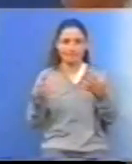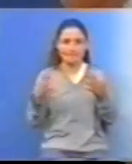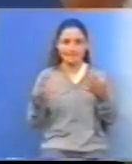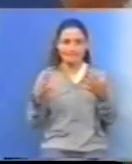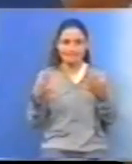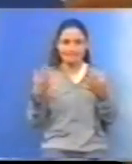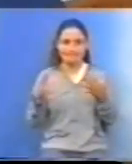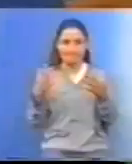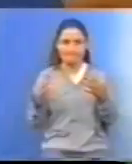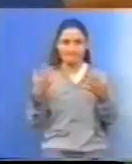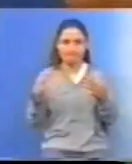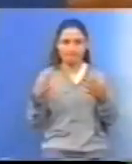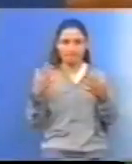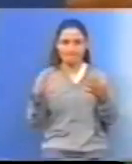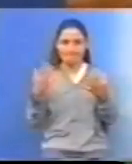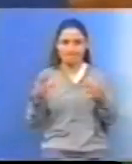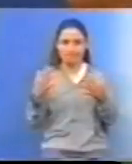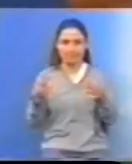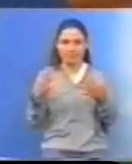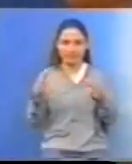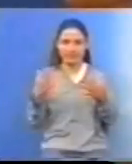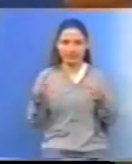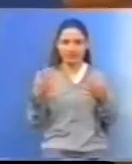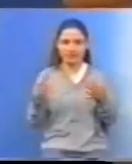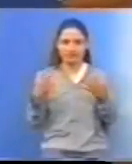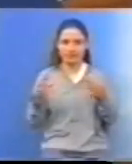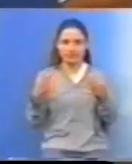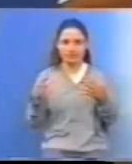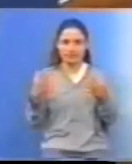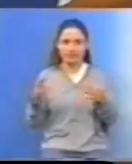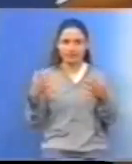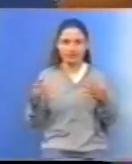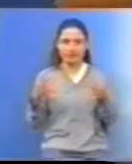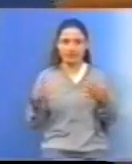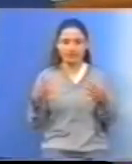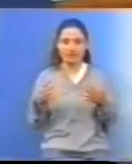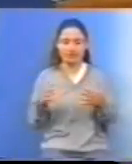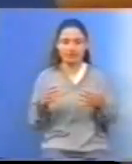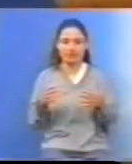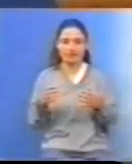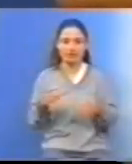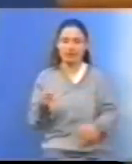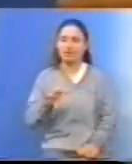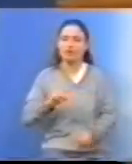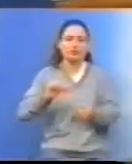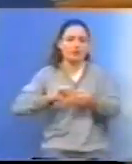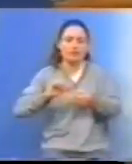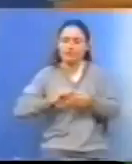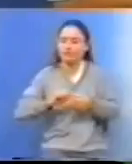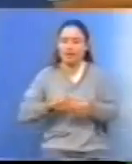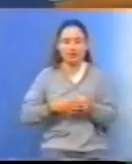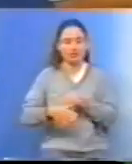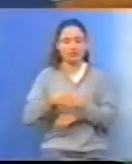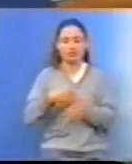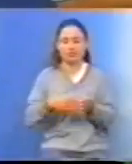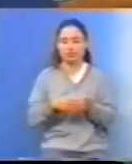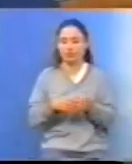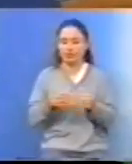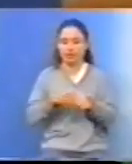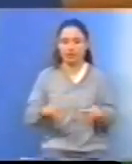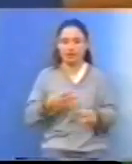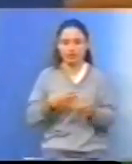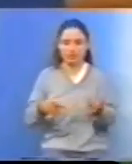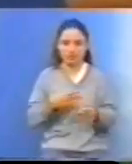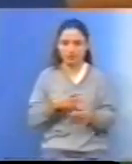Direito dele. Veja a confiança que ele está tendo em você. Veja a confiança que ele está tendo em